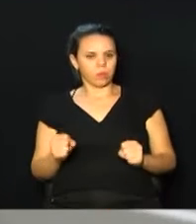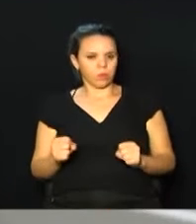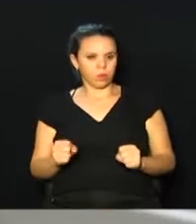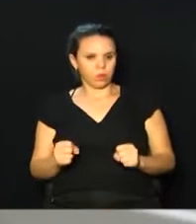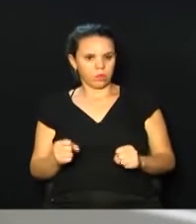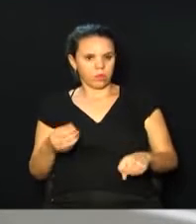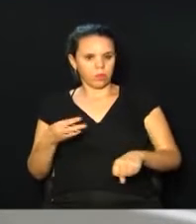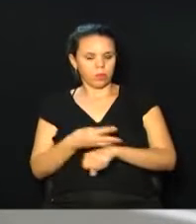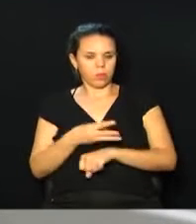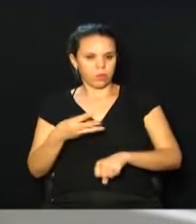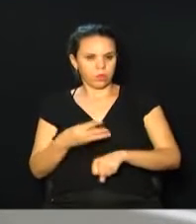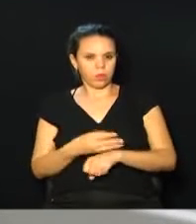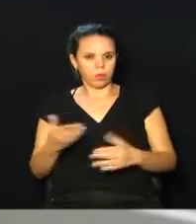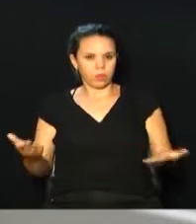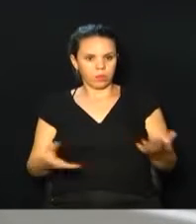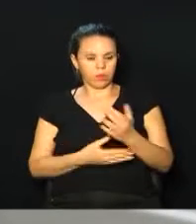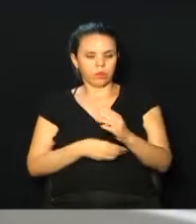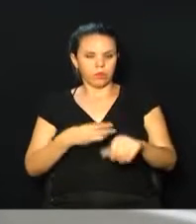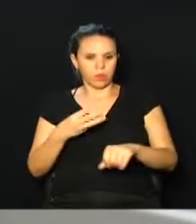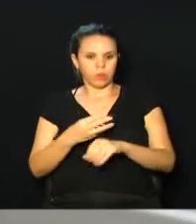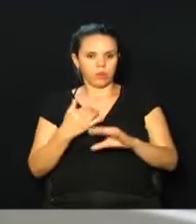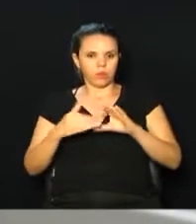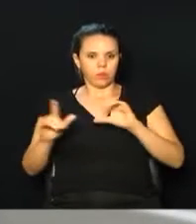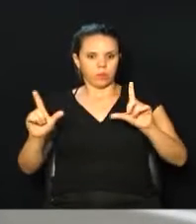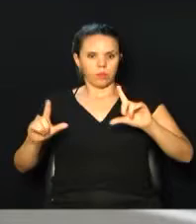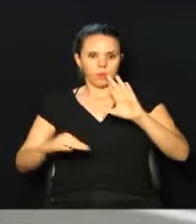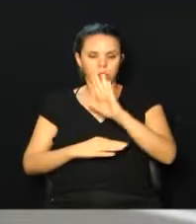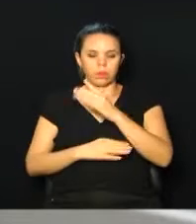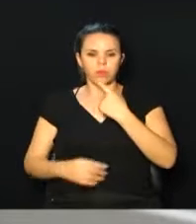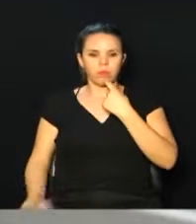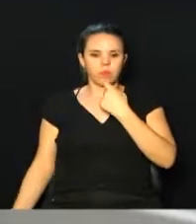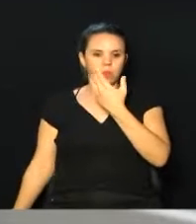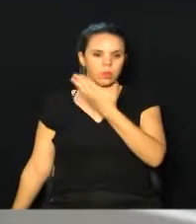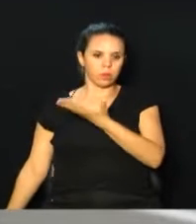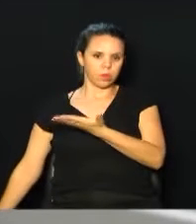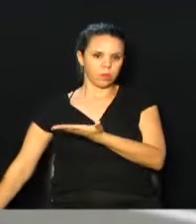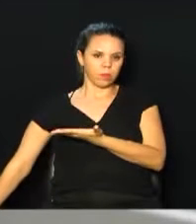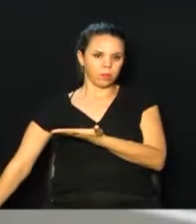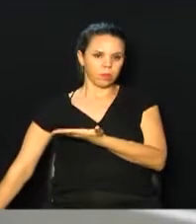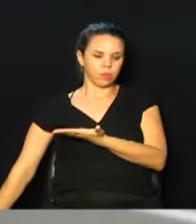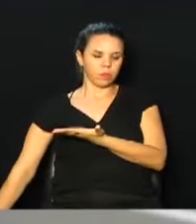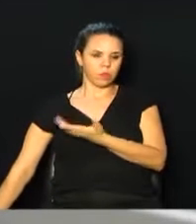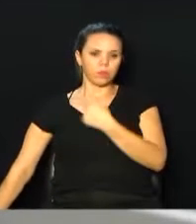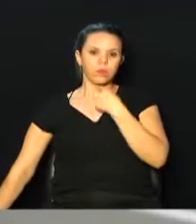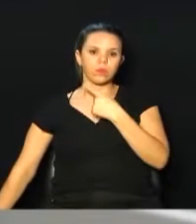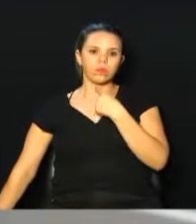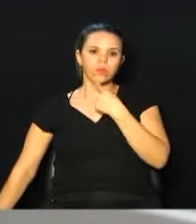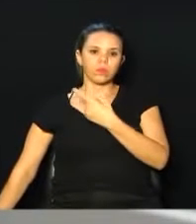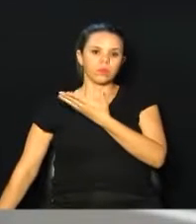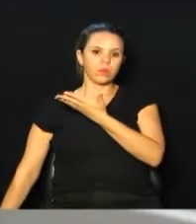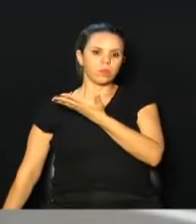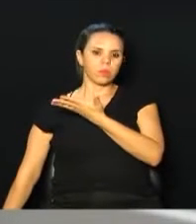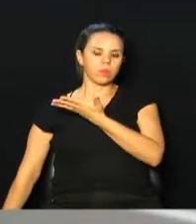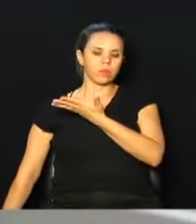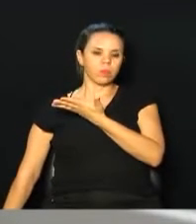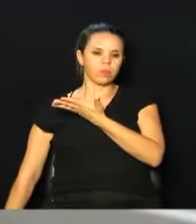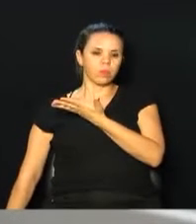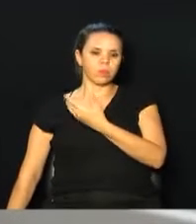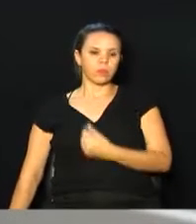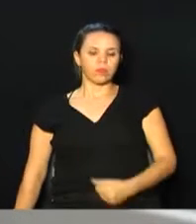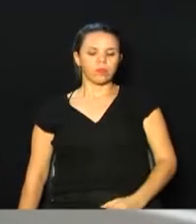a partir de agora pelo WhatsApp da TV Câmara Campinas, enviando as suas perguntas aos nossos convidados pelo